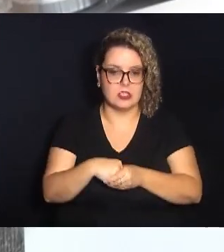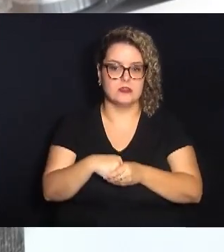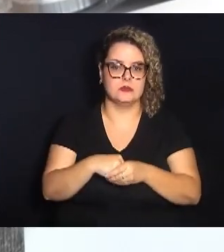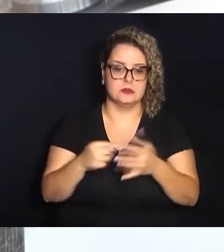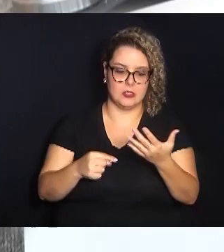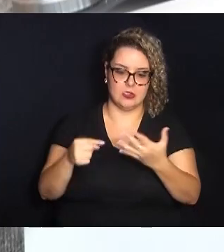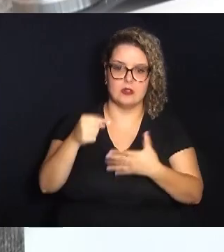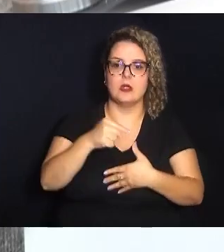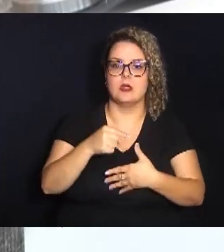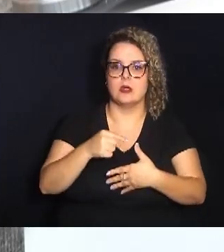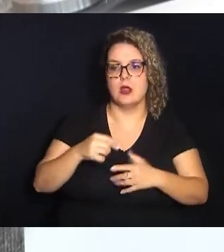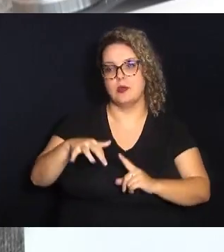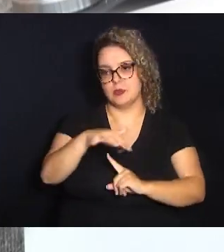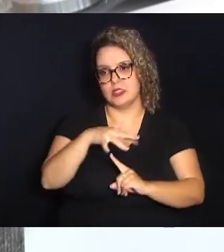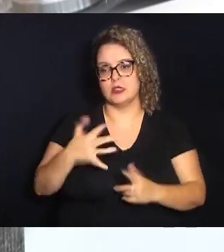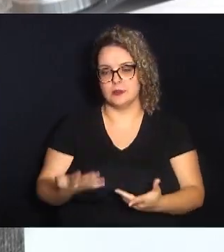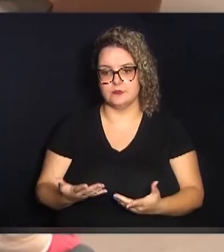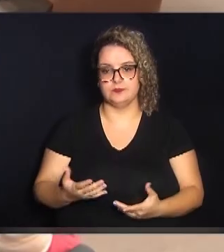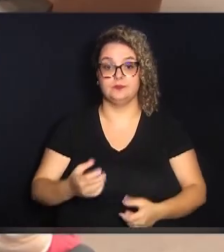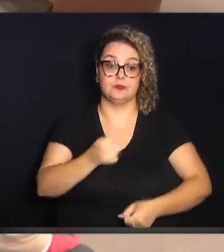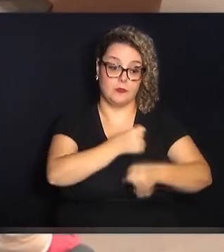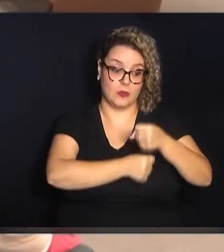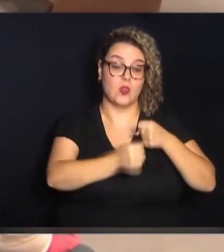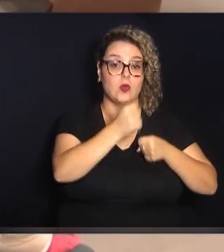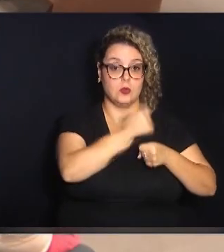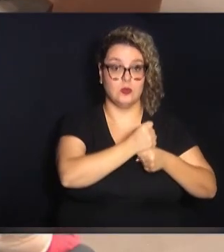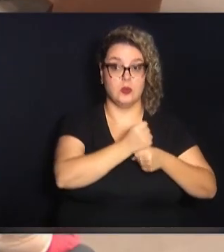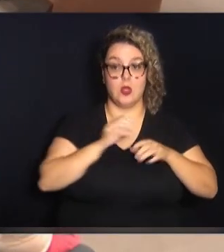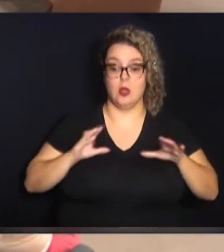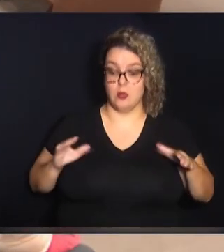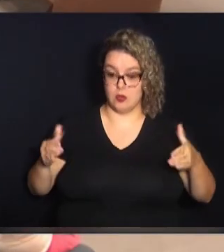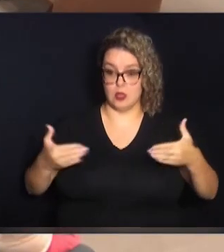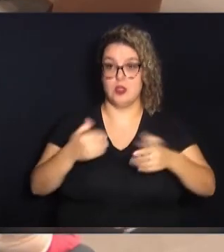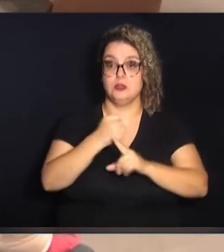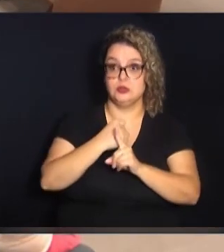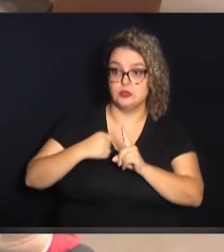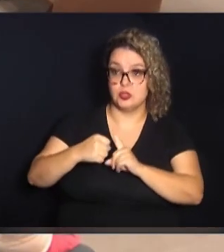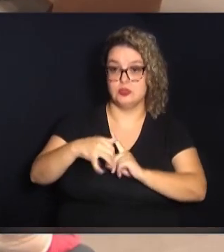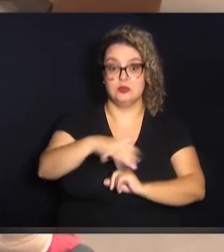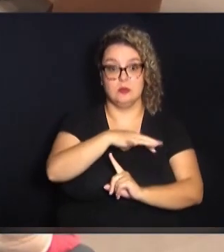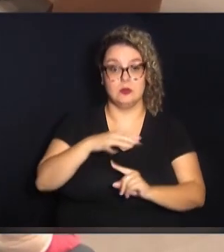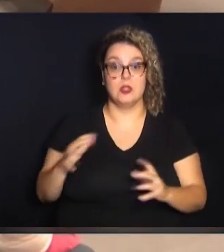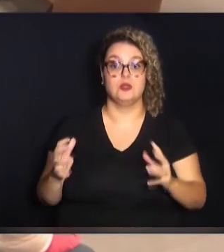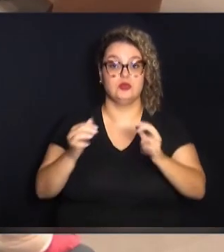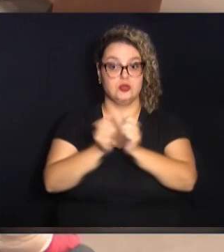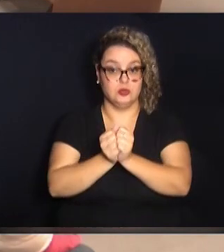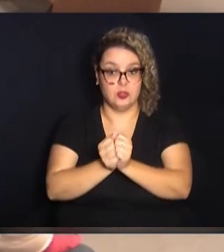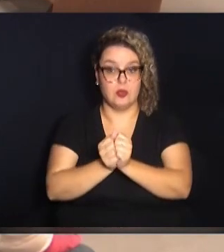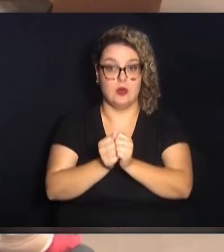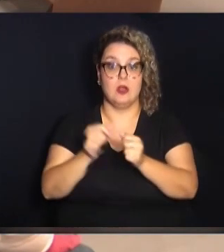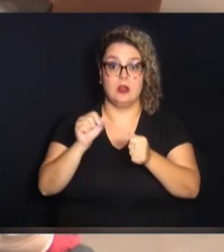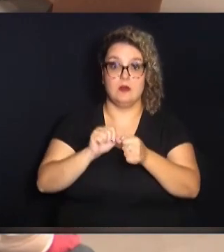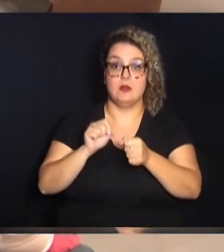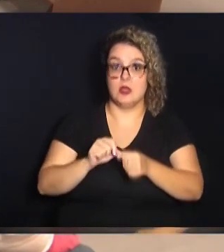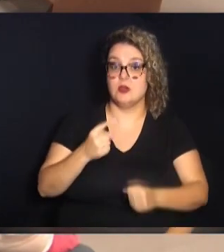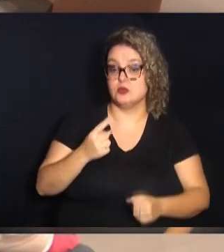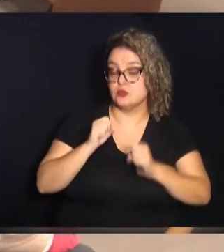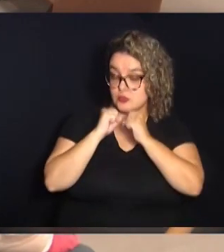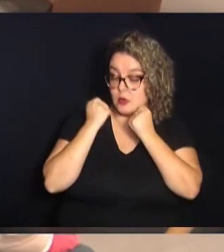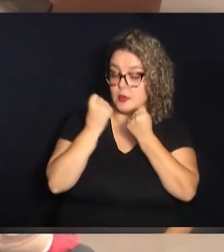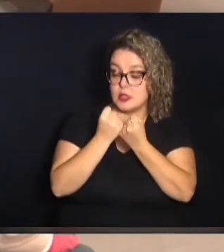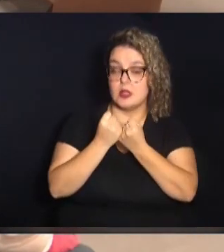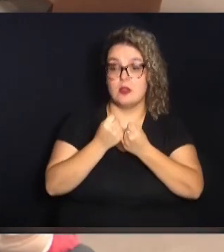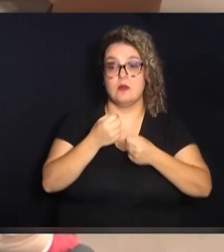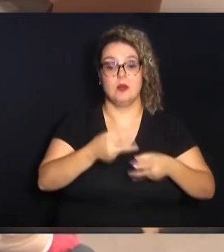dentro nas questões ambientais ainda no ano passado o fórum socioambiental se reuniu realizou um